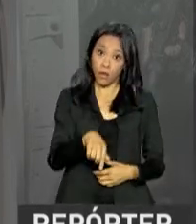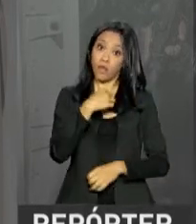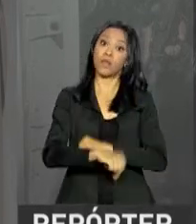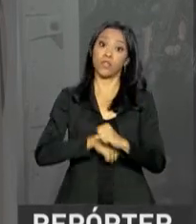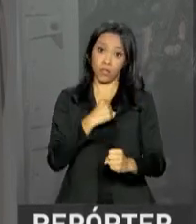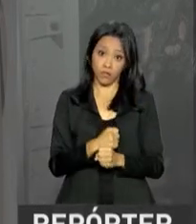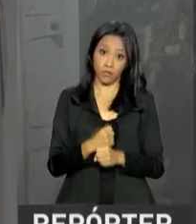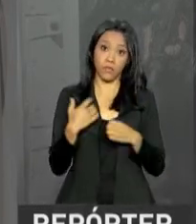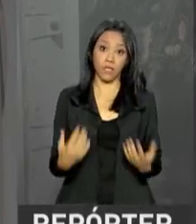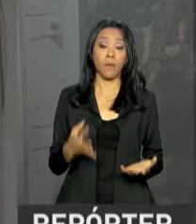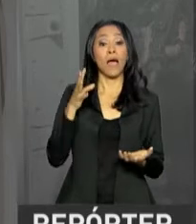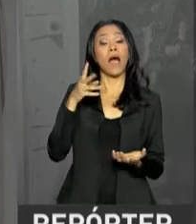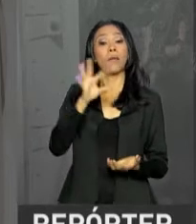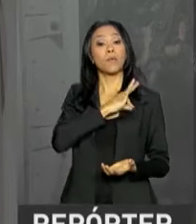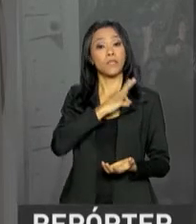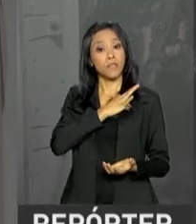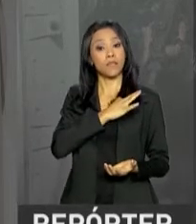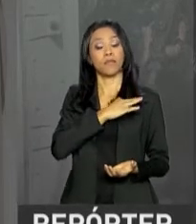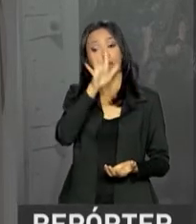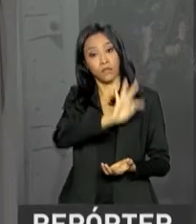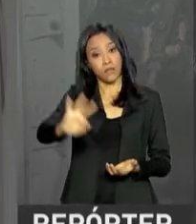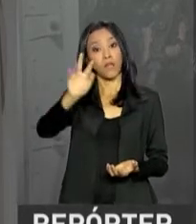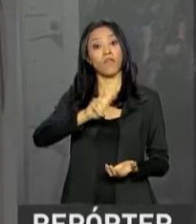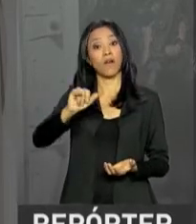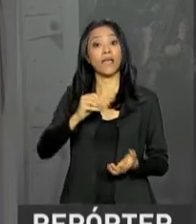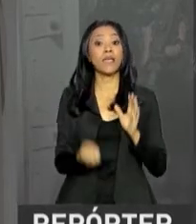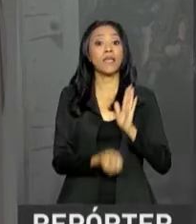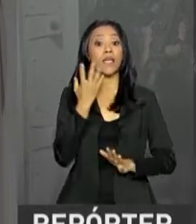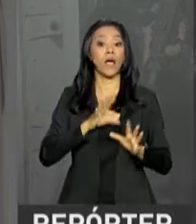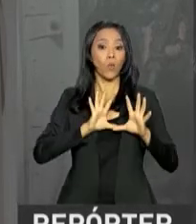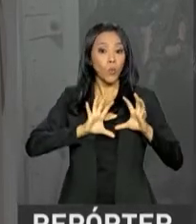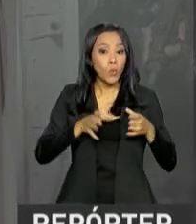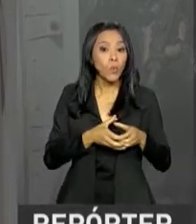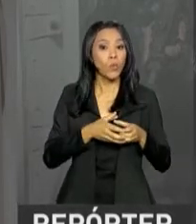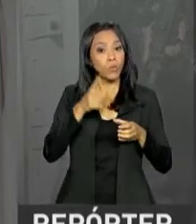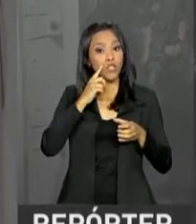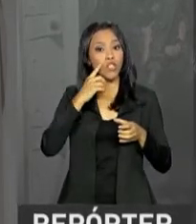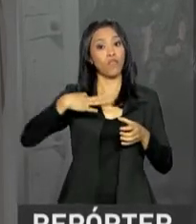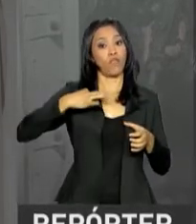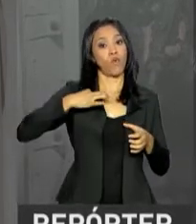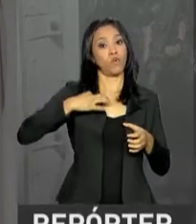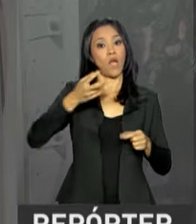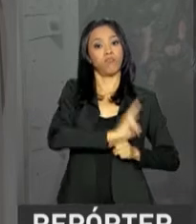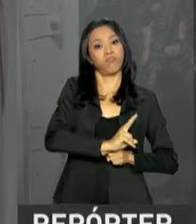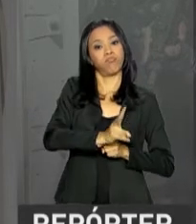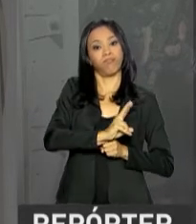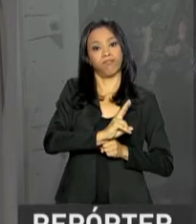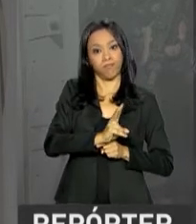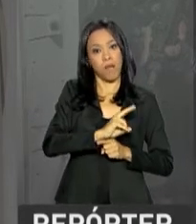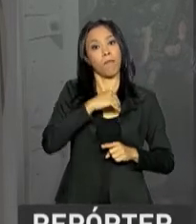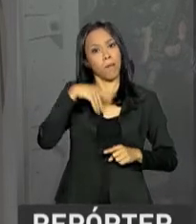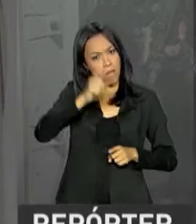ano a prf também vai criar um plantão voluntário dos policiais para aumentar os efetivos nas estradas